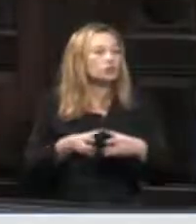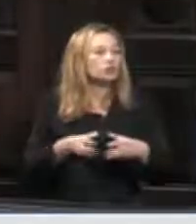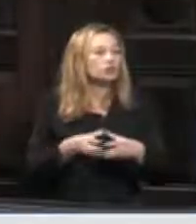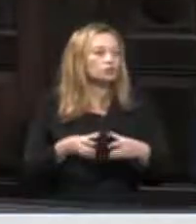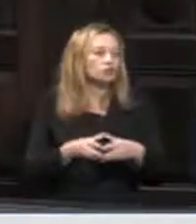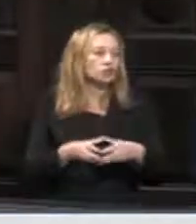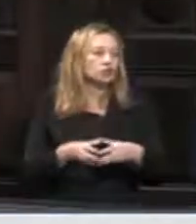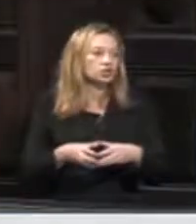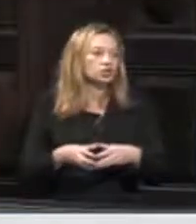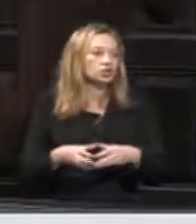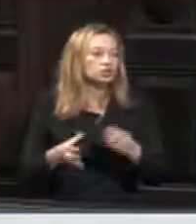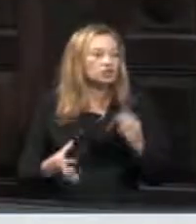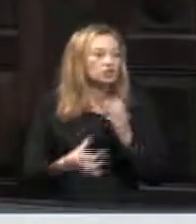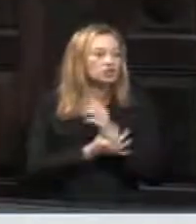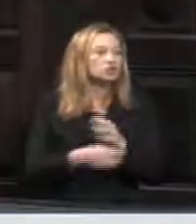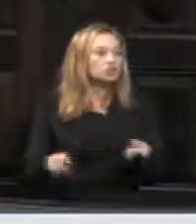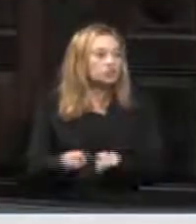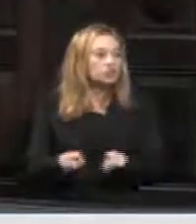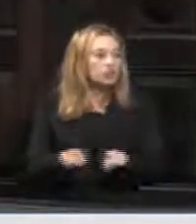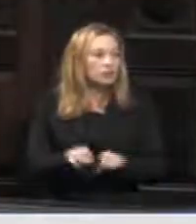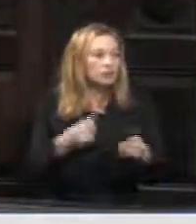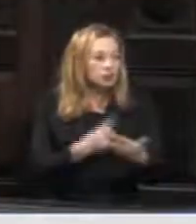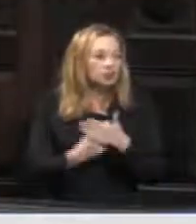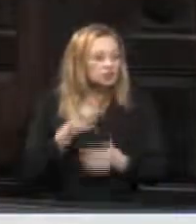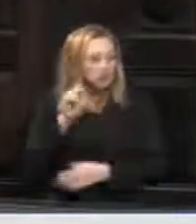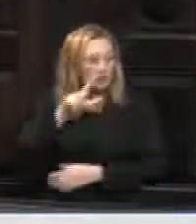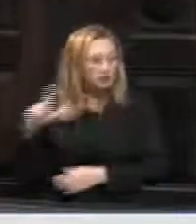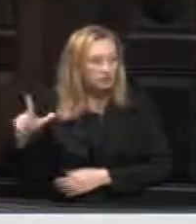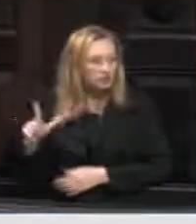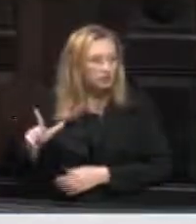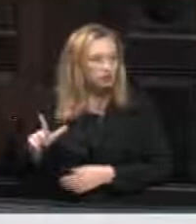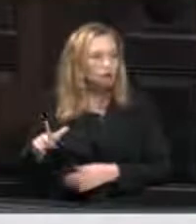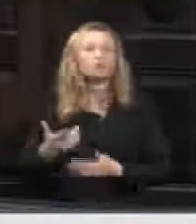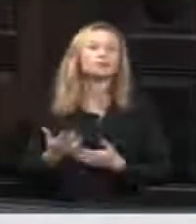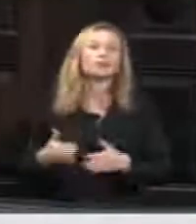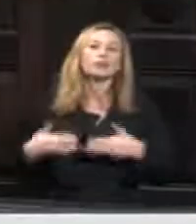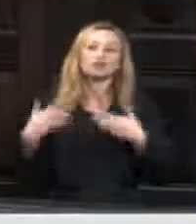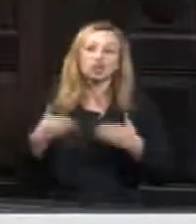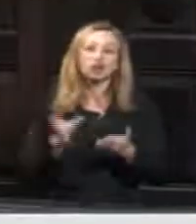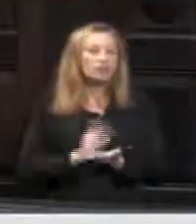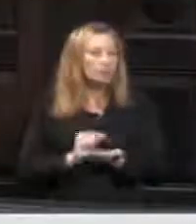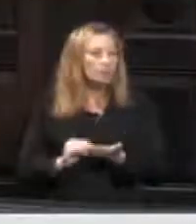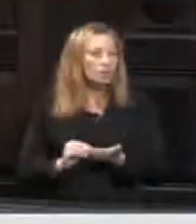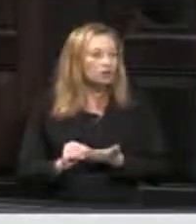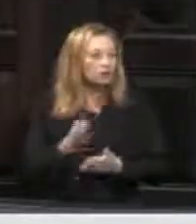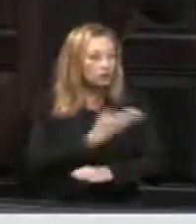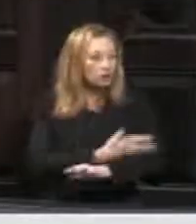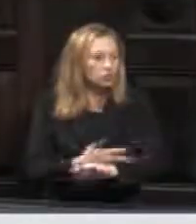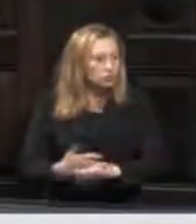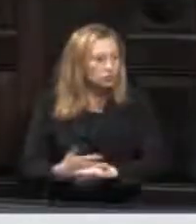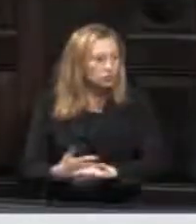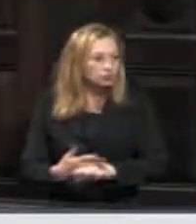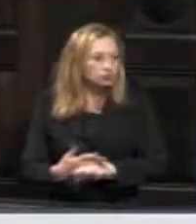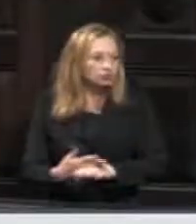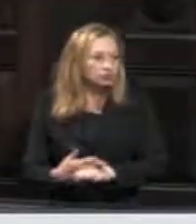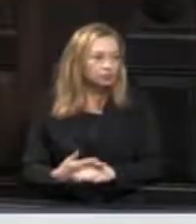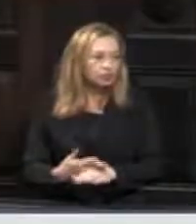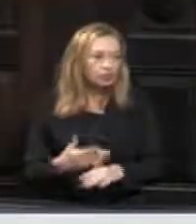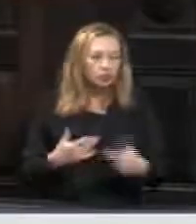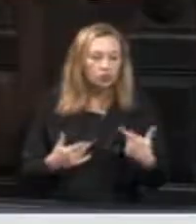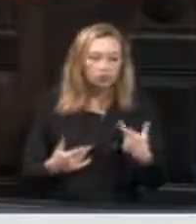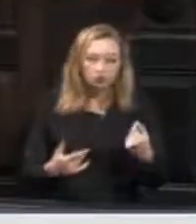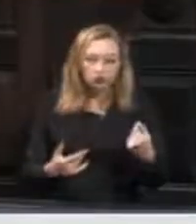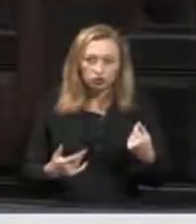Civil. Quando chegava em pautas de costumes, esses 20 e